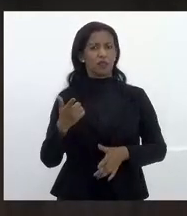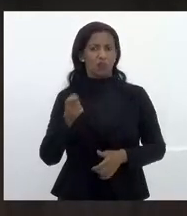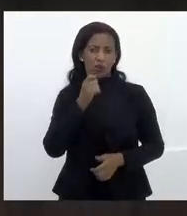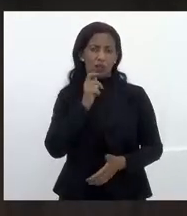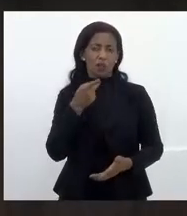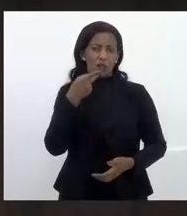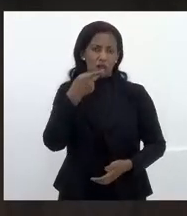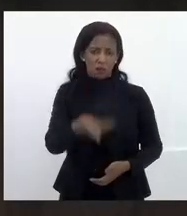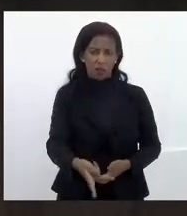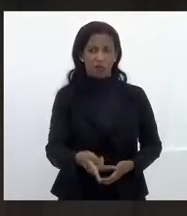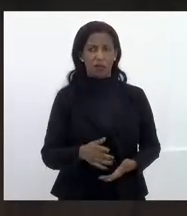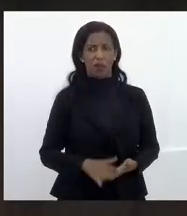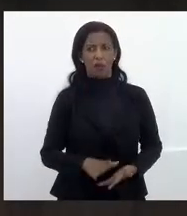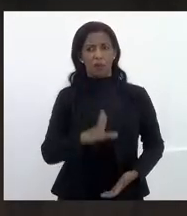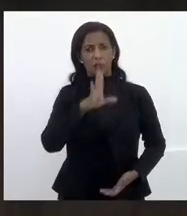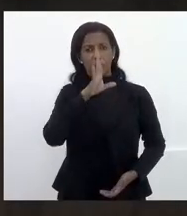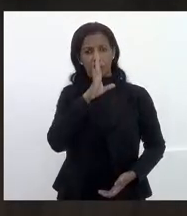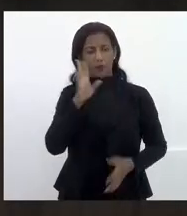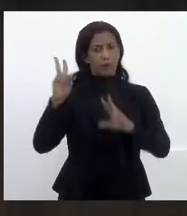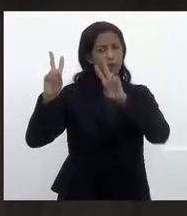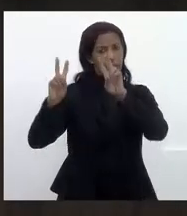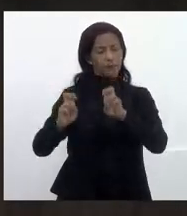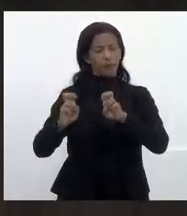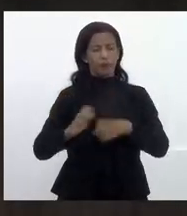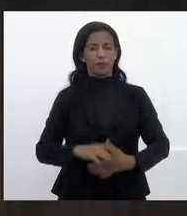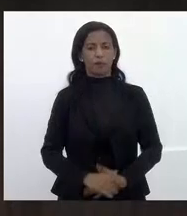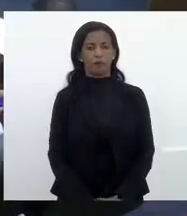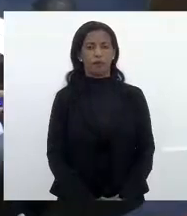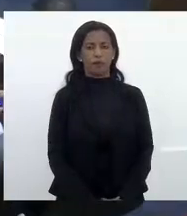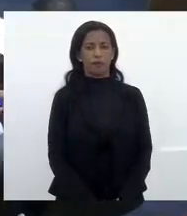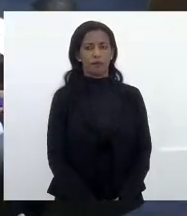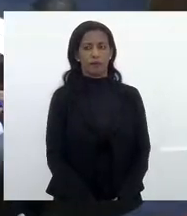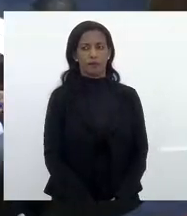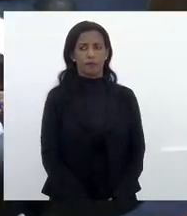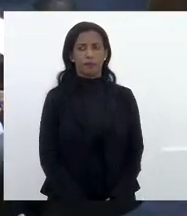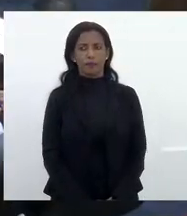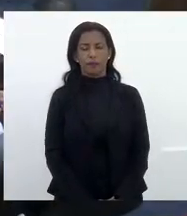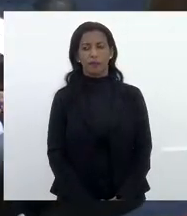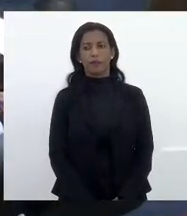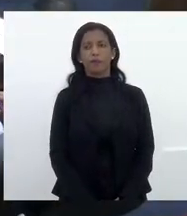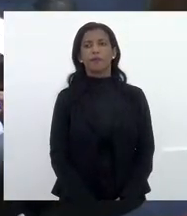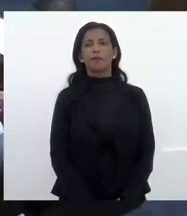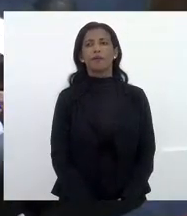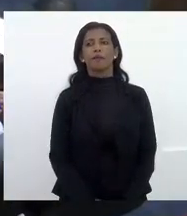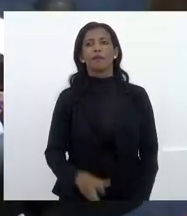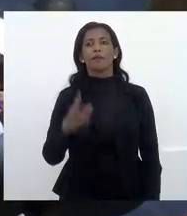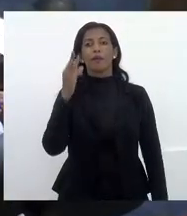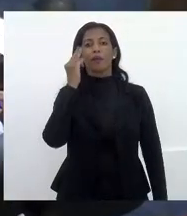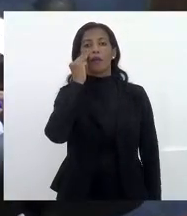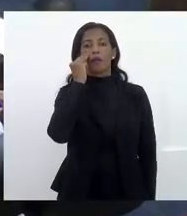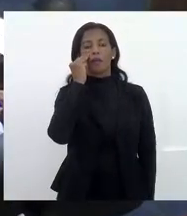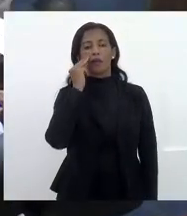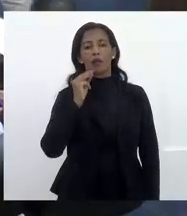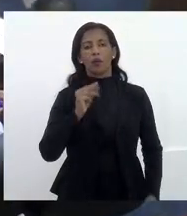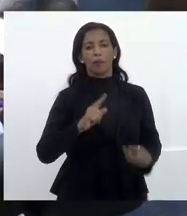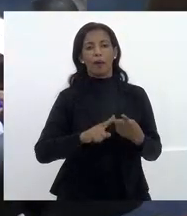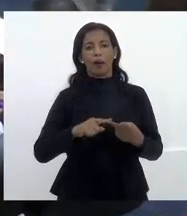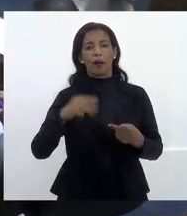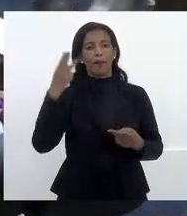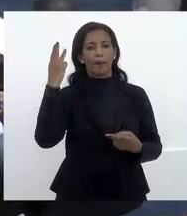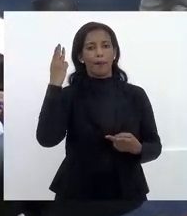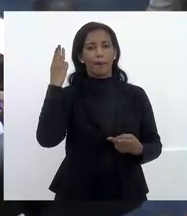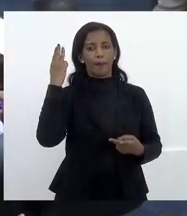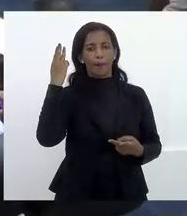fazer essa ponderação para não para não silenciar sobre o tema o deputado da Mônica Francisco Deputado Dilmar e deputado